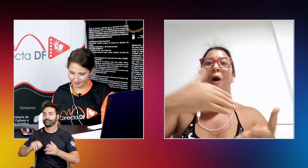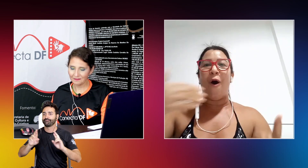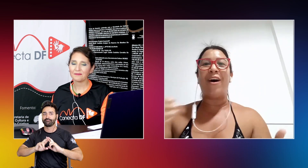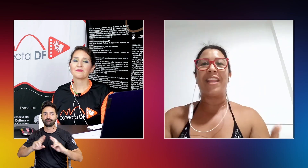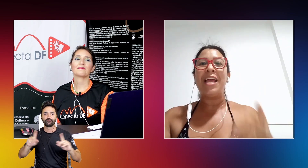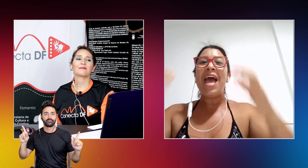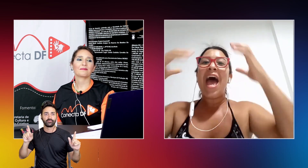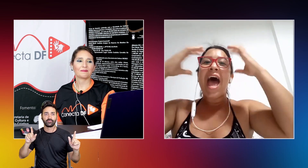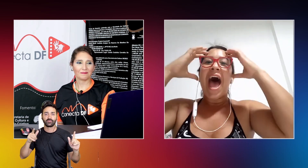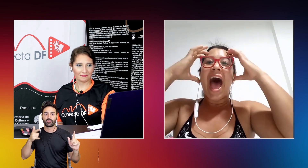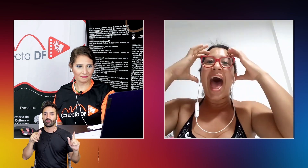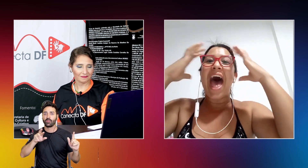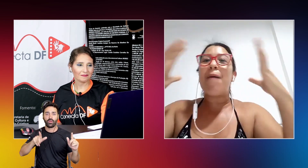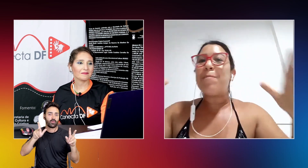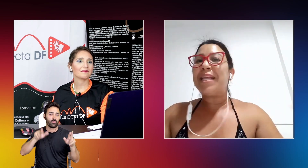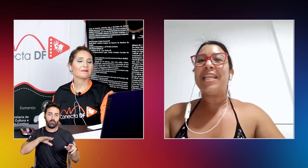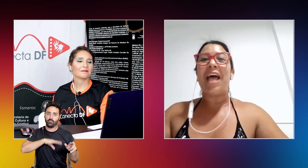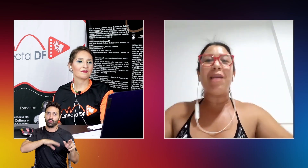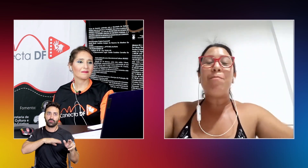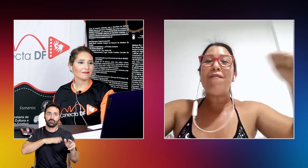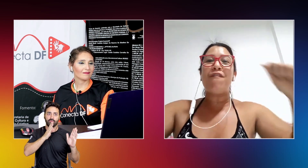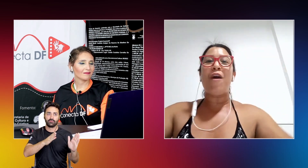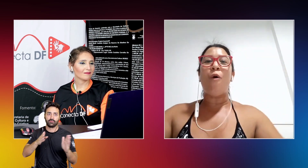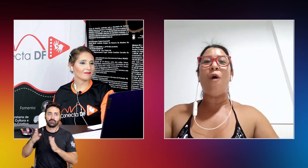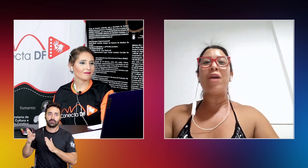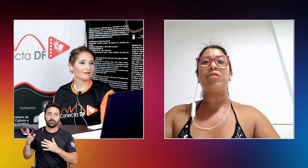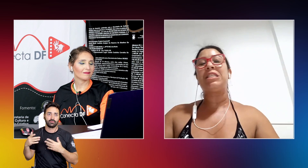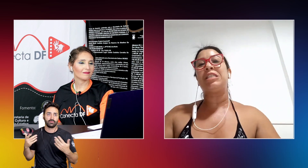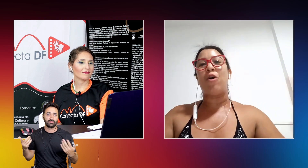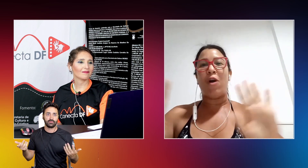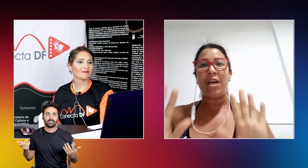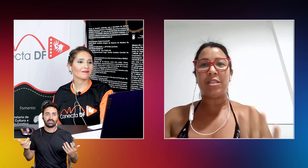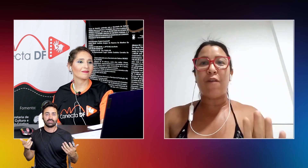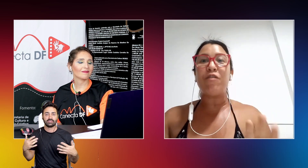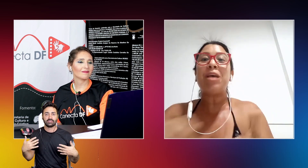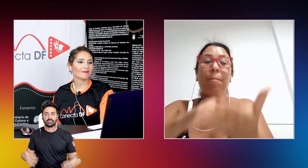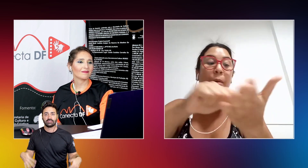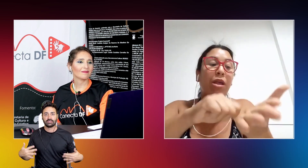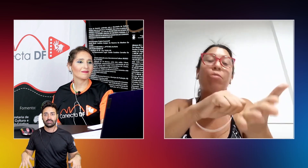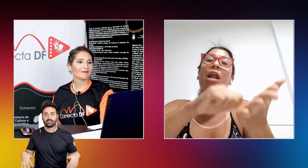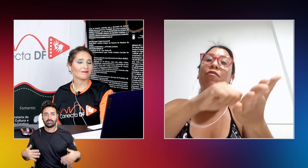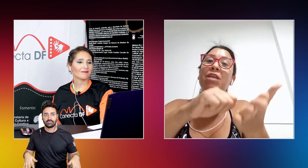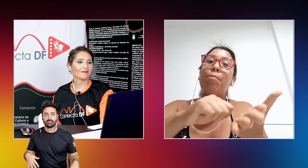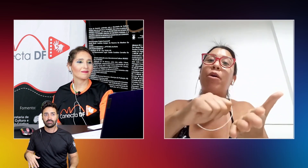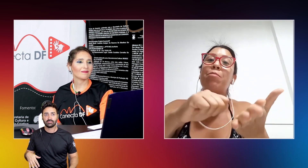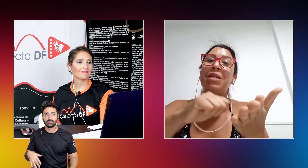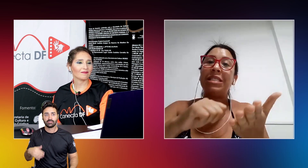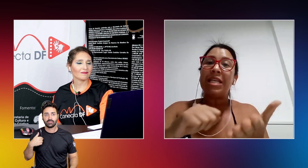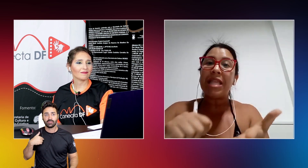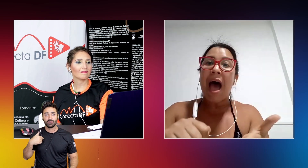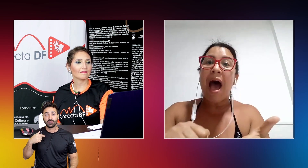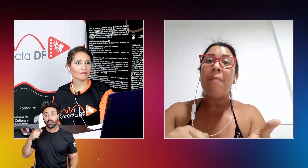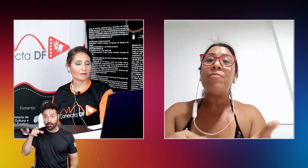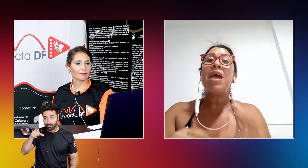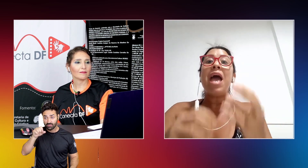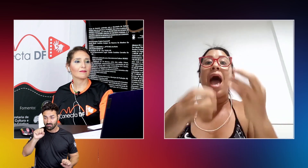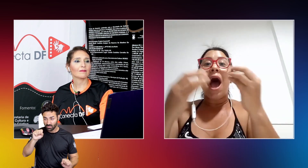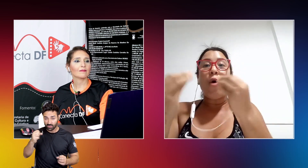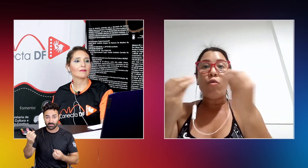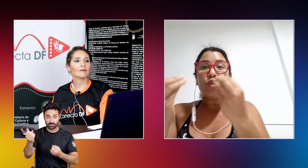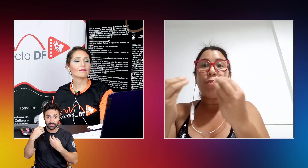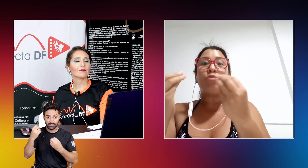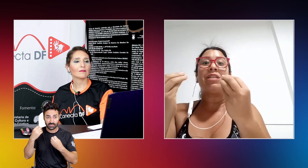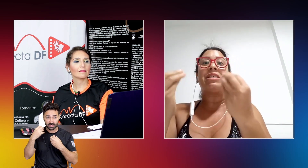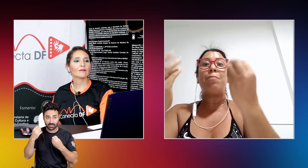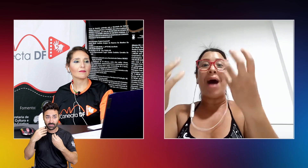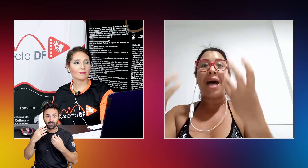numa ordem. Ah, menina, aí me ferrou. Aí eu disse assim, olha só, você pode me ensinar